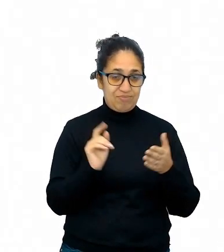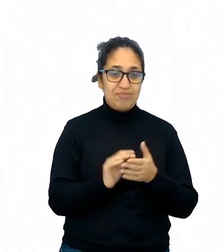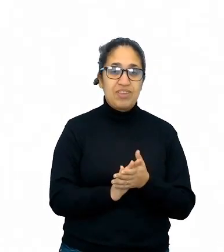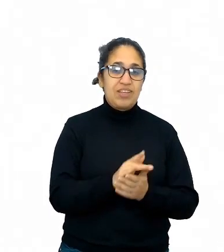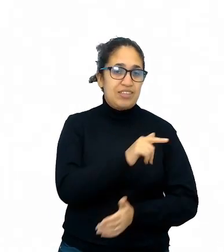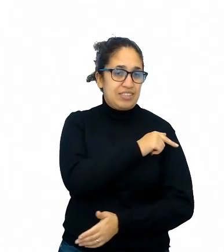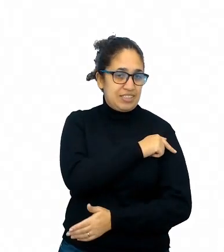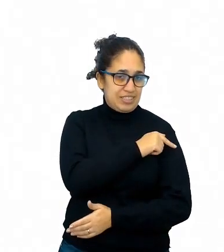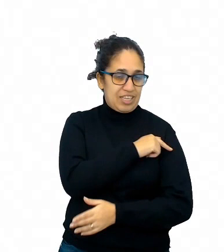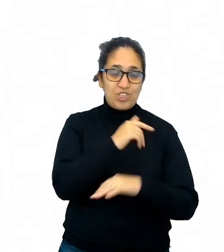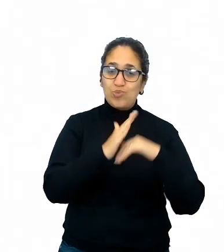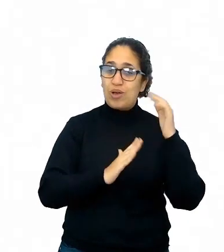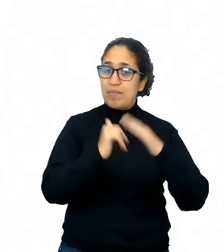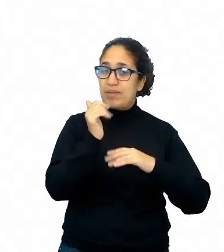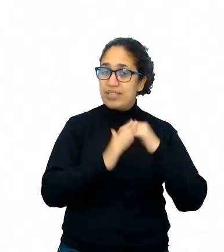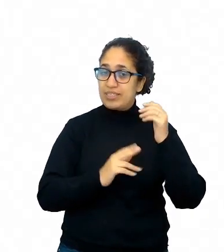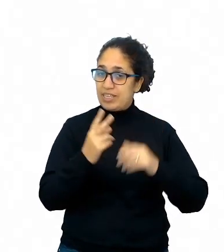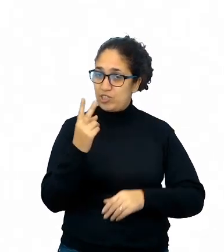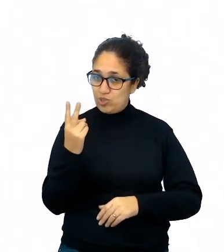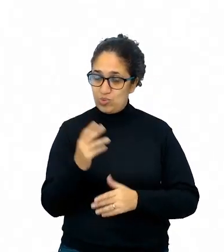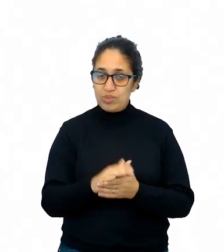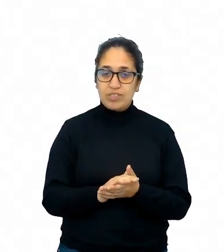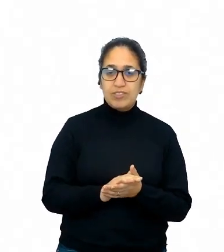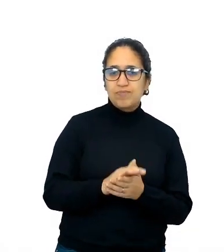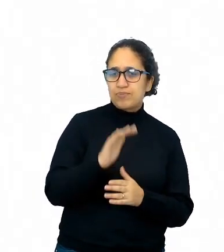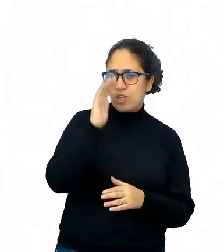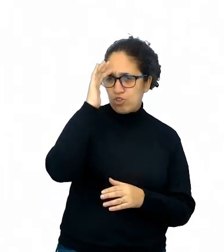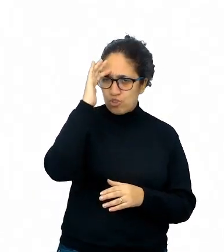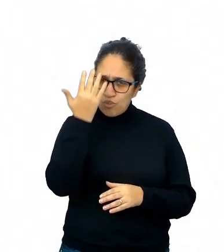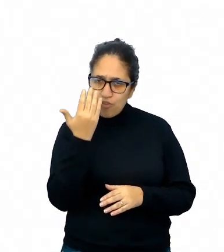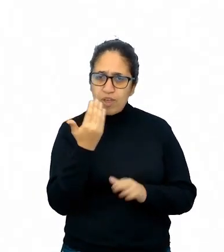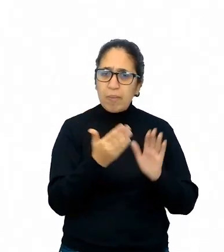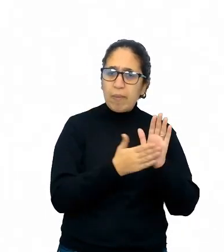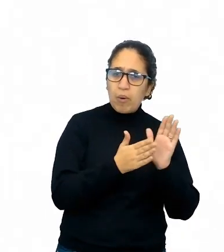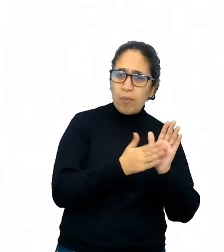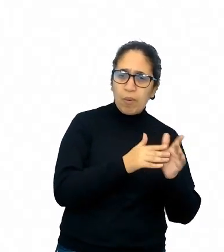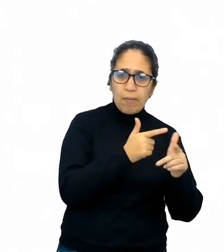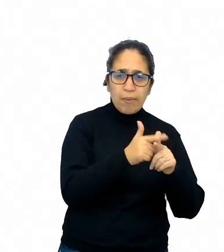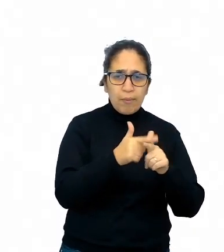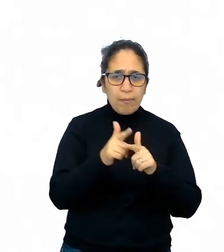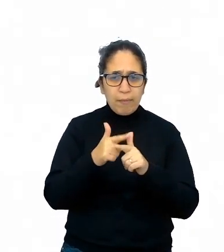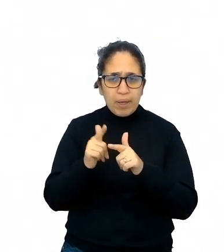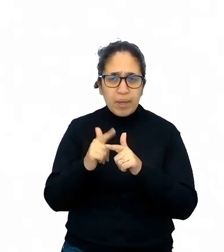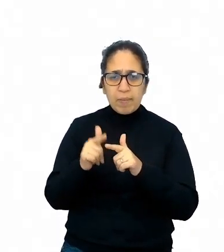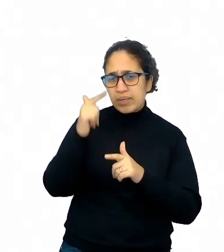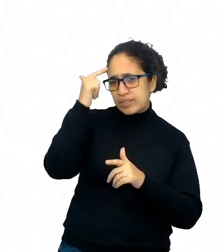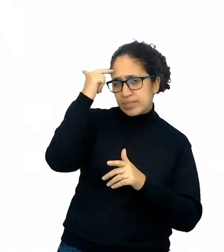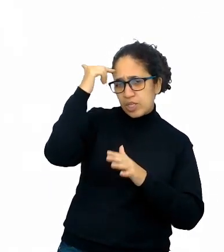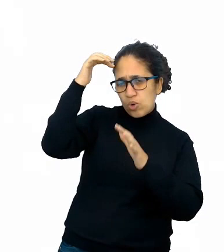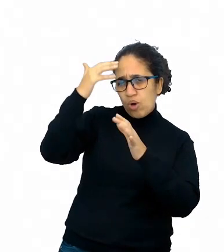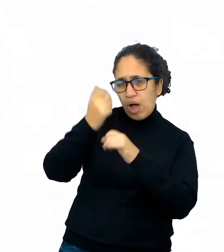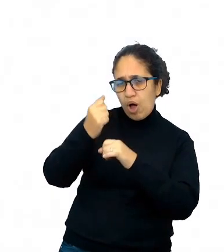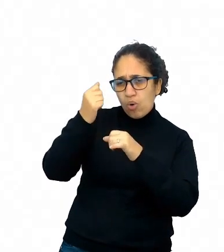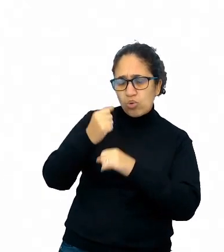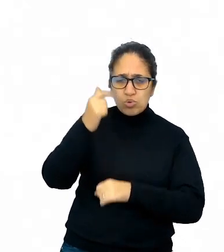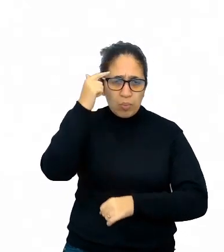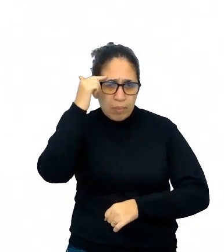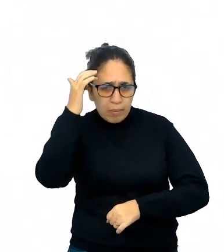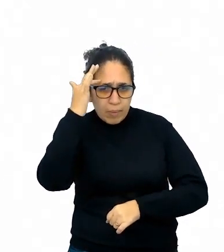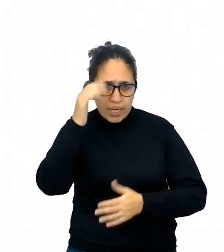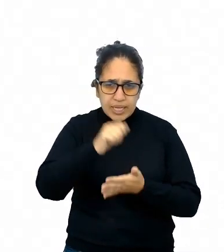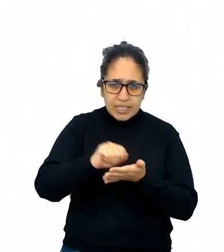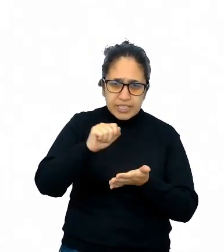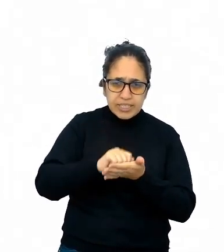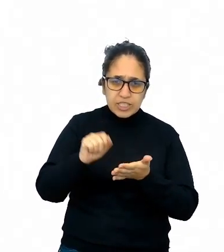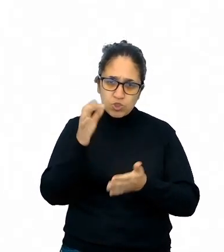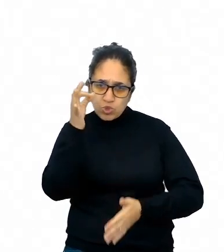duas habilidades: solucionar e propor problemas que envolvam cálculos mentais ou escritos, exatos ou aproximados, com